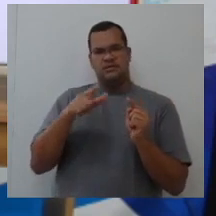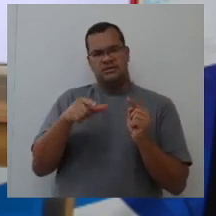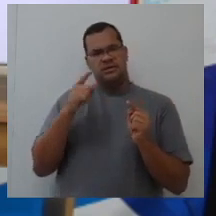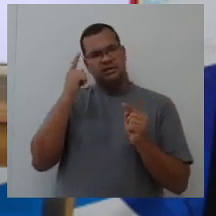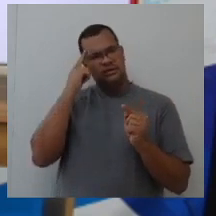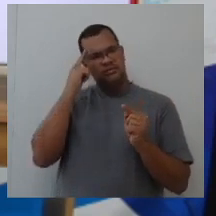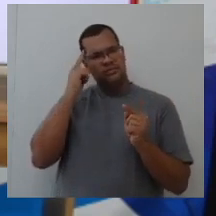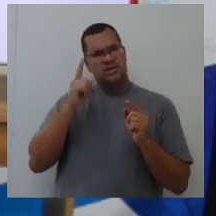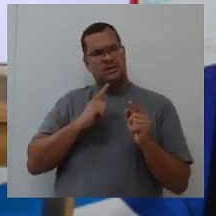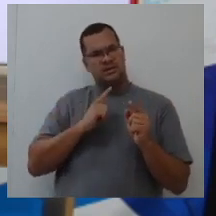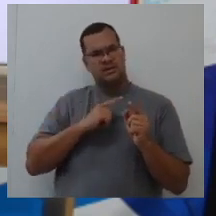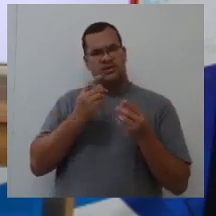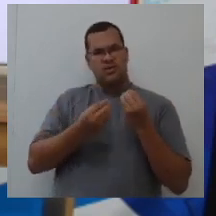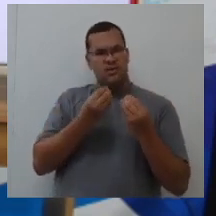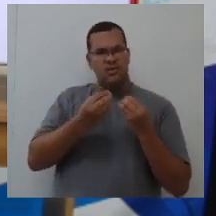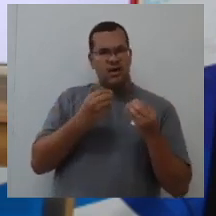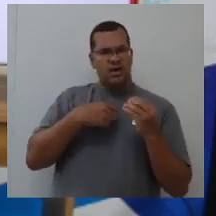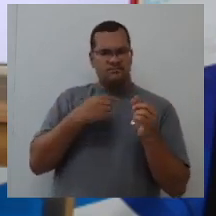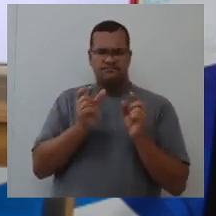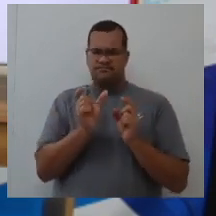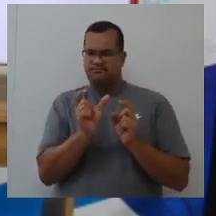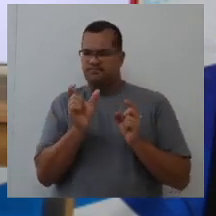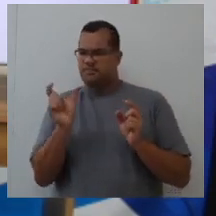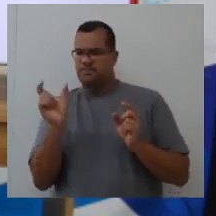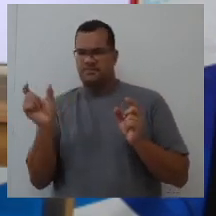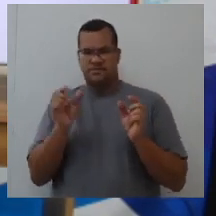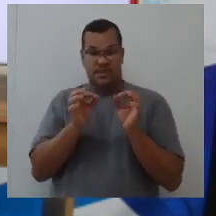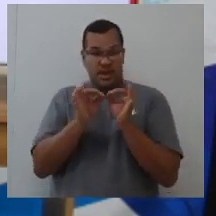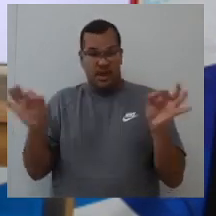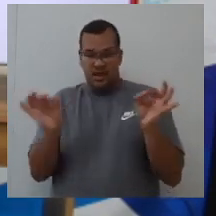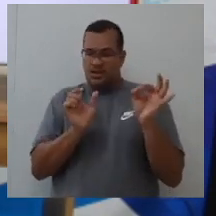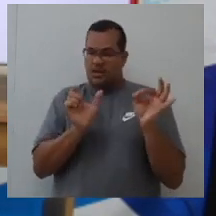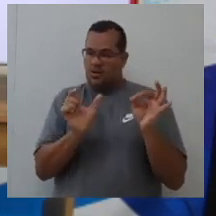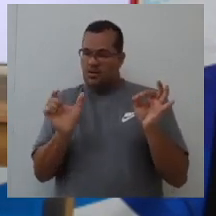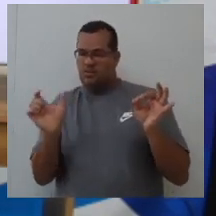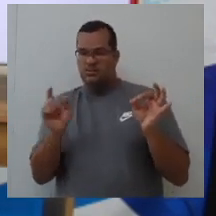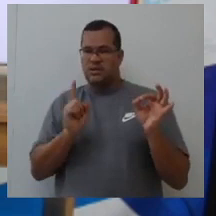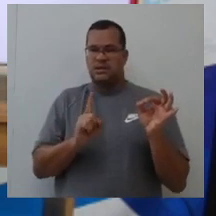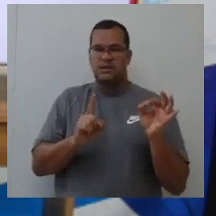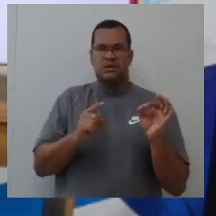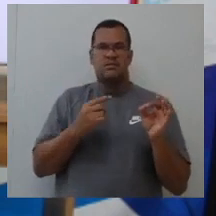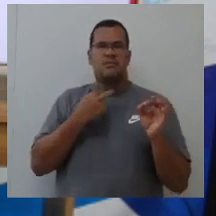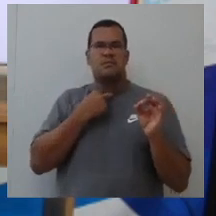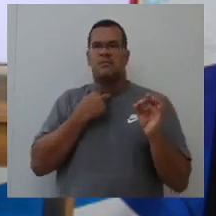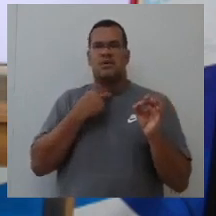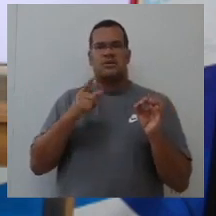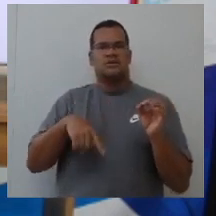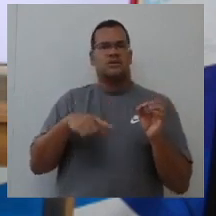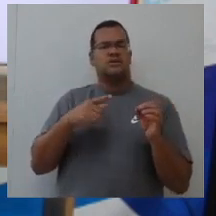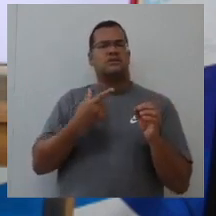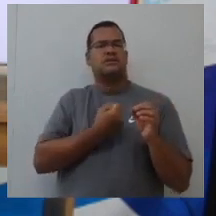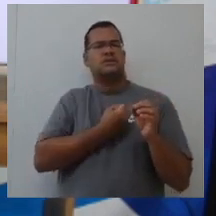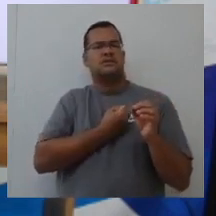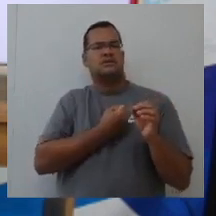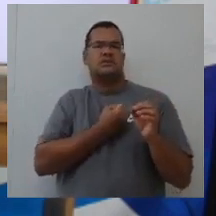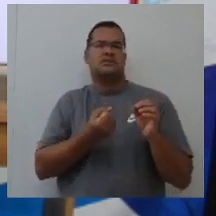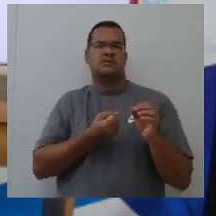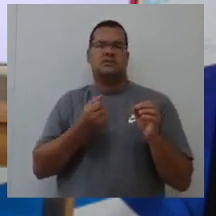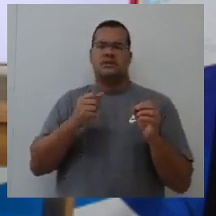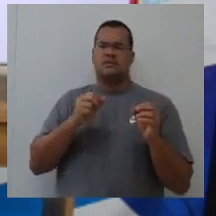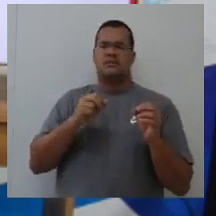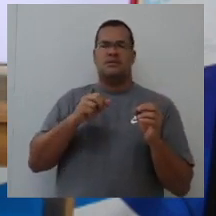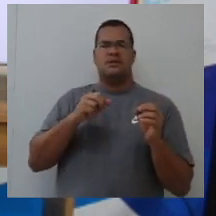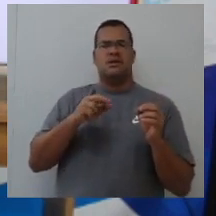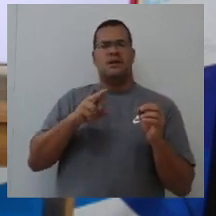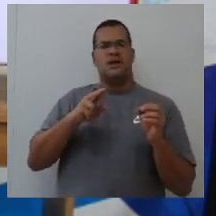também a identificação de segmentos de reta cujo comprimento não pode ser expresso por um número